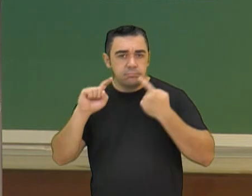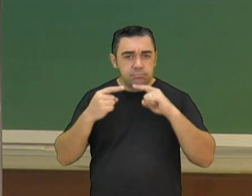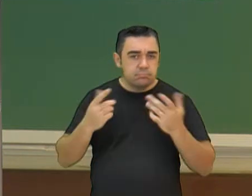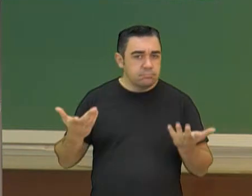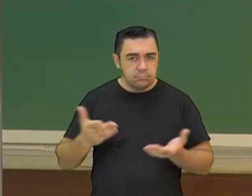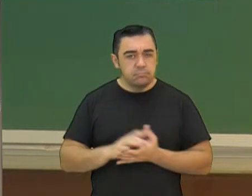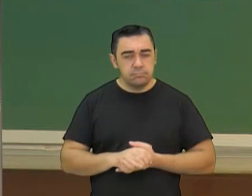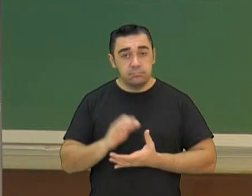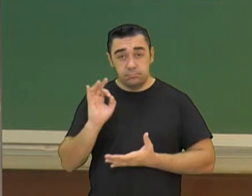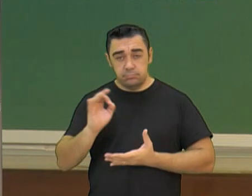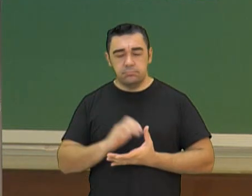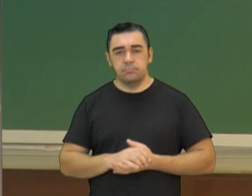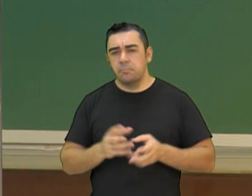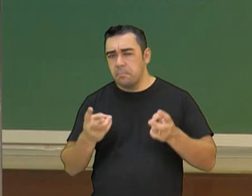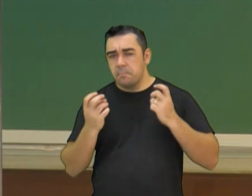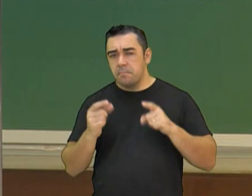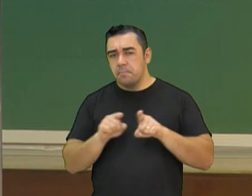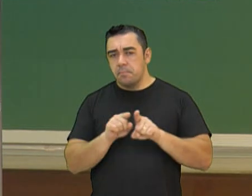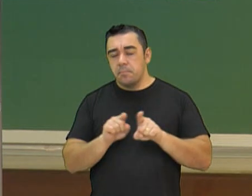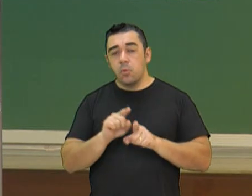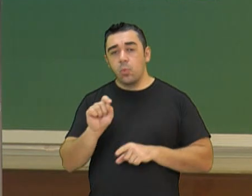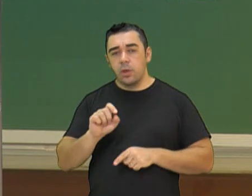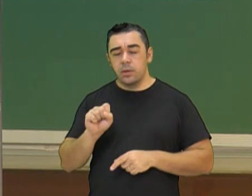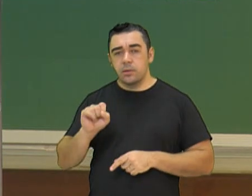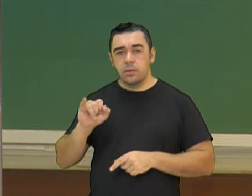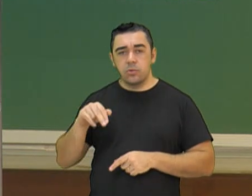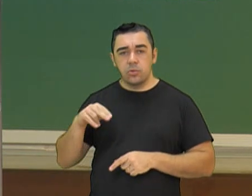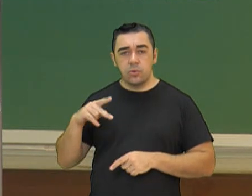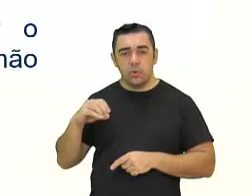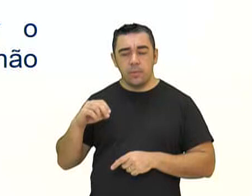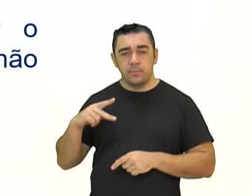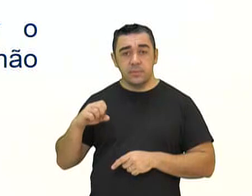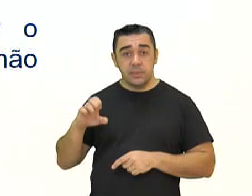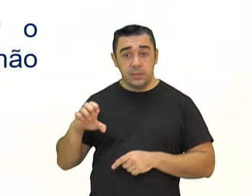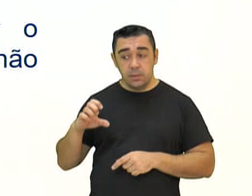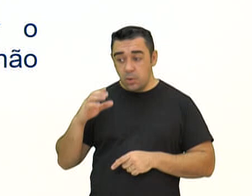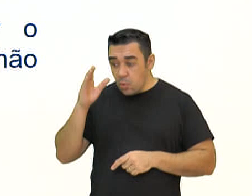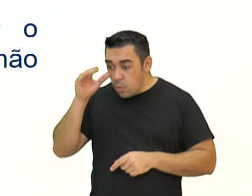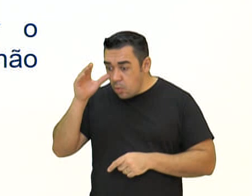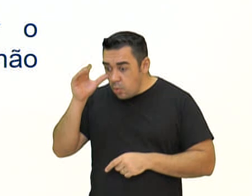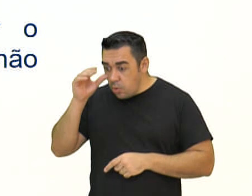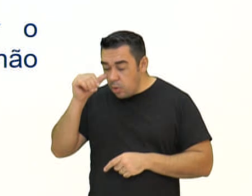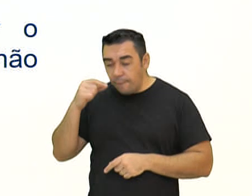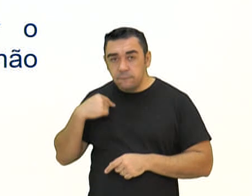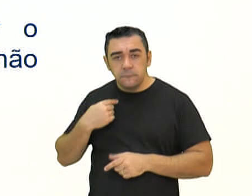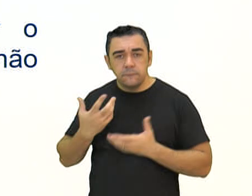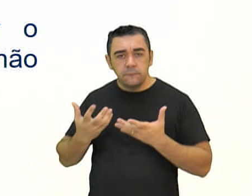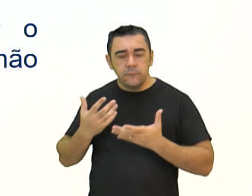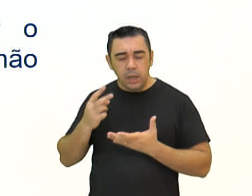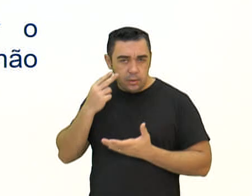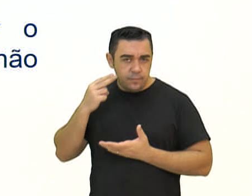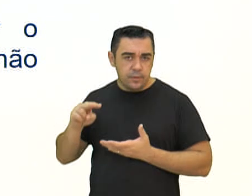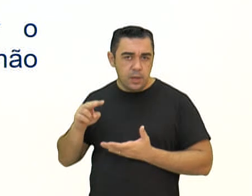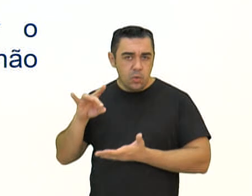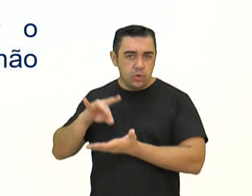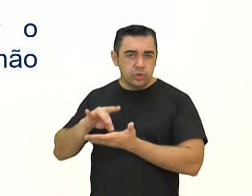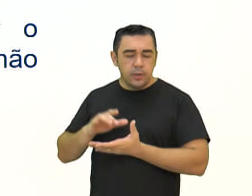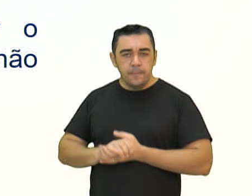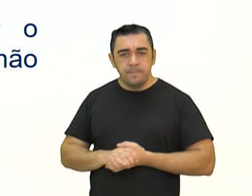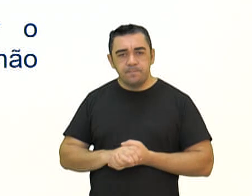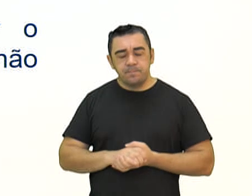anunciada, certo? Perceba também que a sinopse deve despertar curiosidade em relação à obra original, né, e